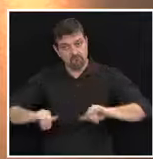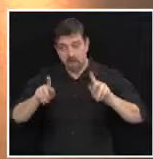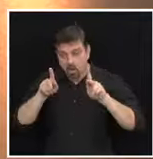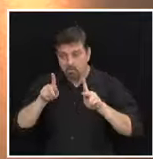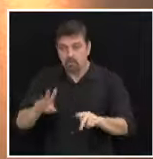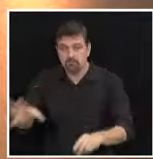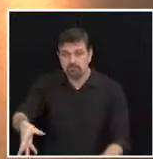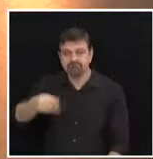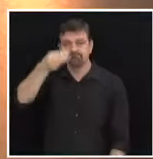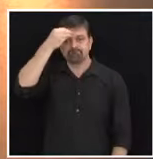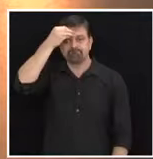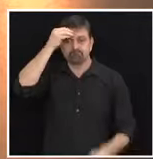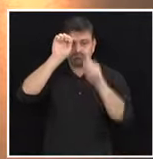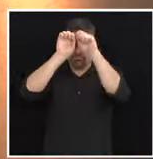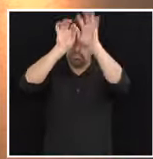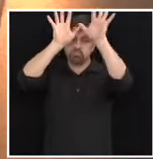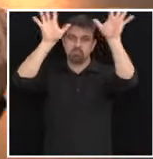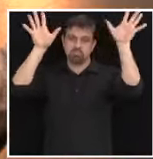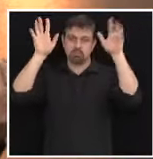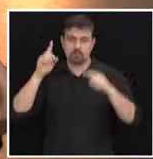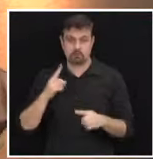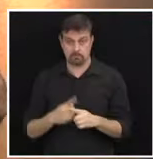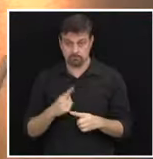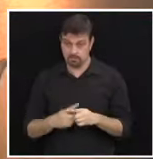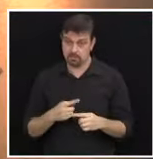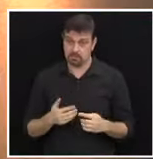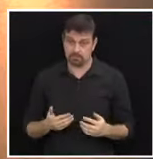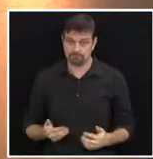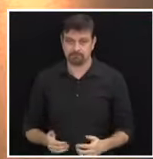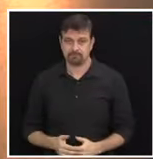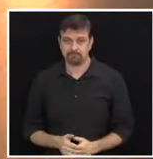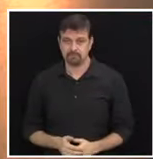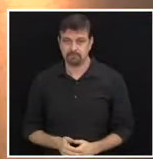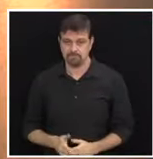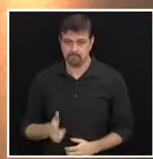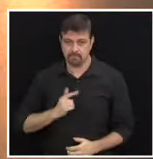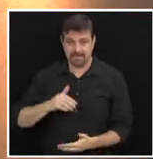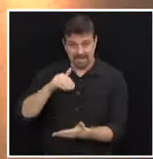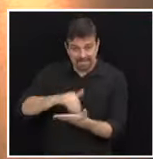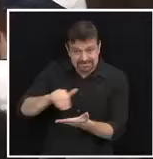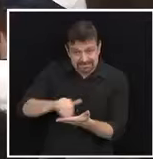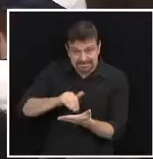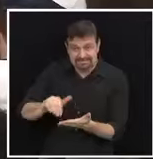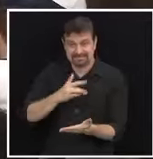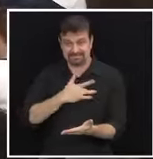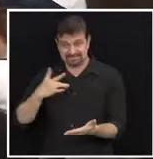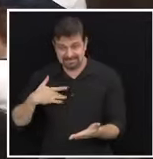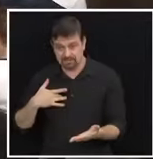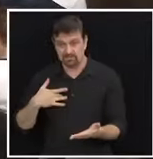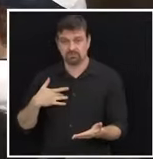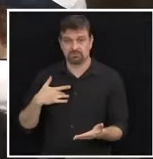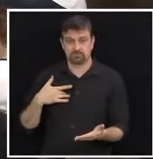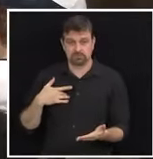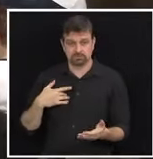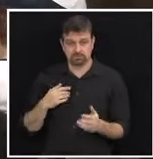população e informar, porque tanto a Secretaria de Saúde, através